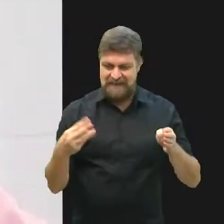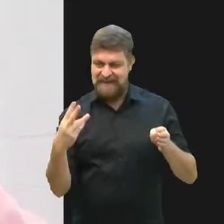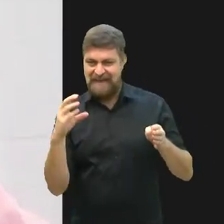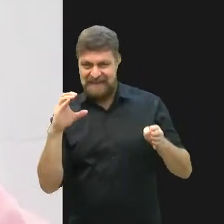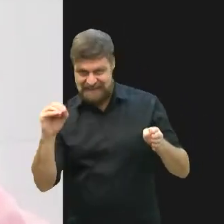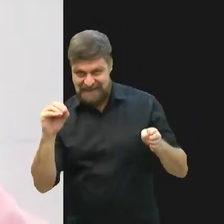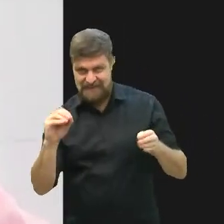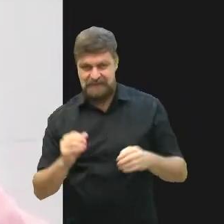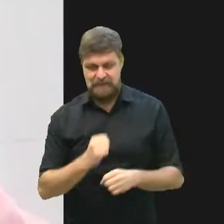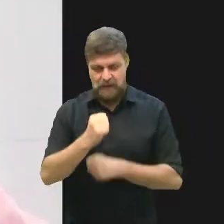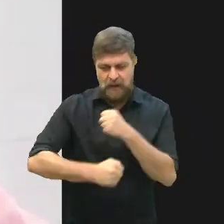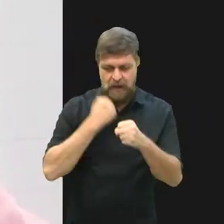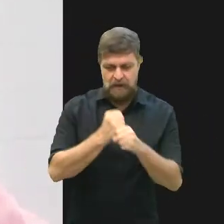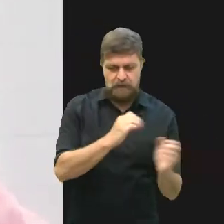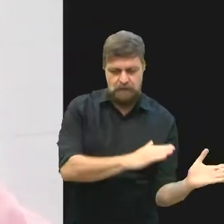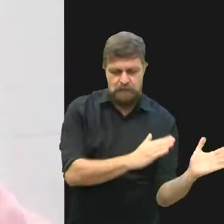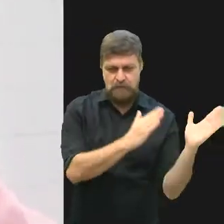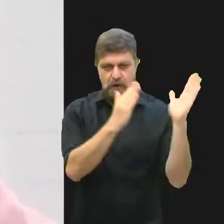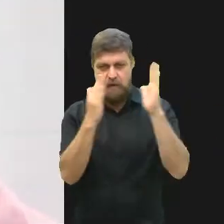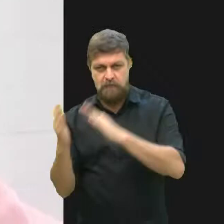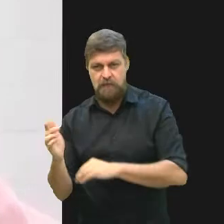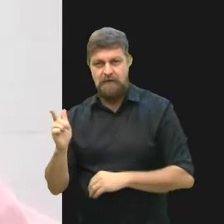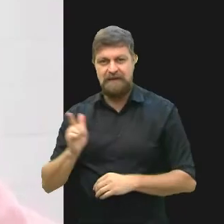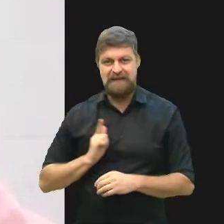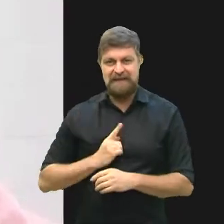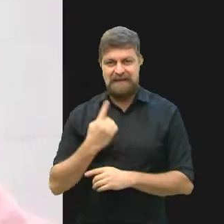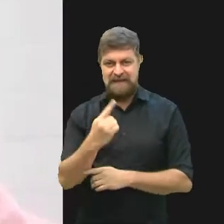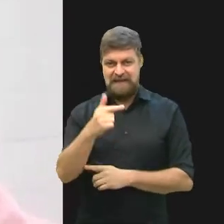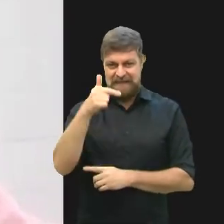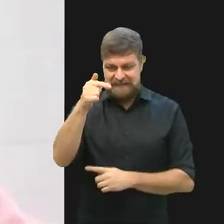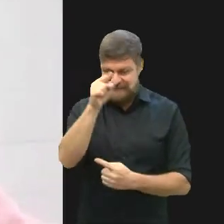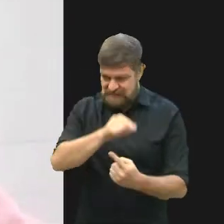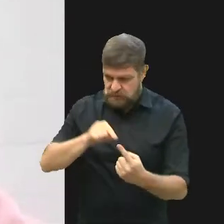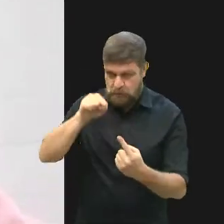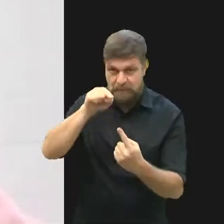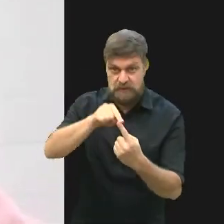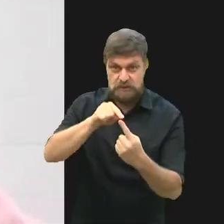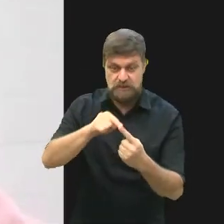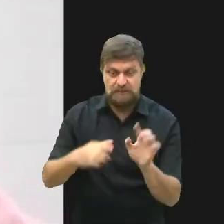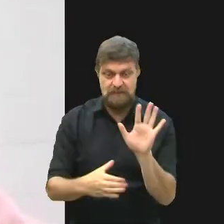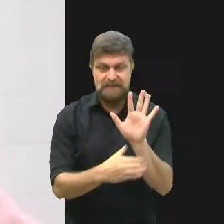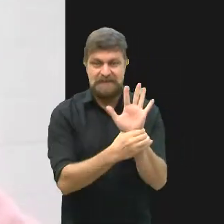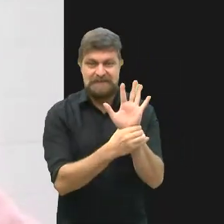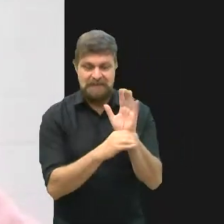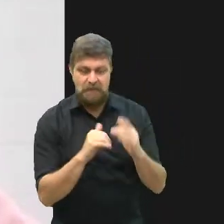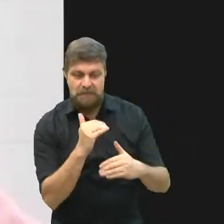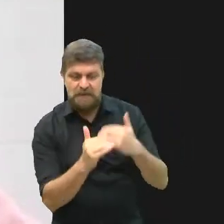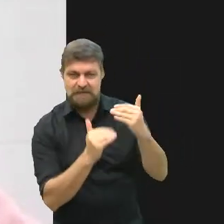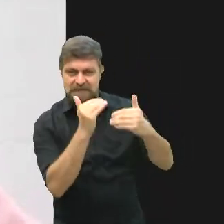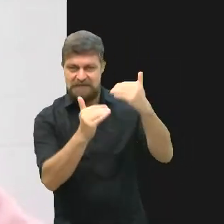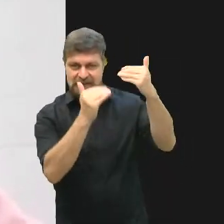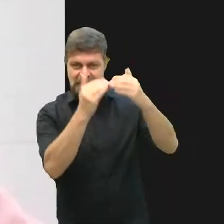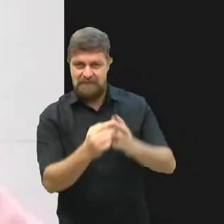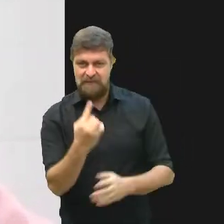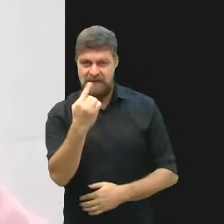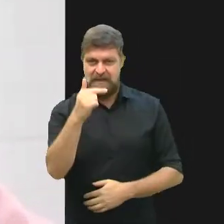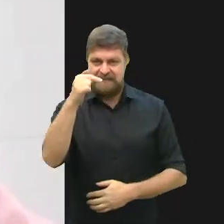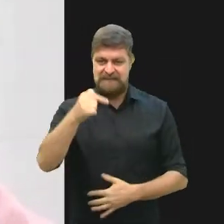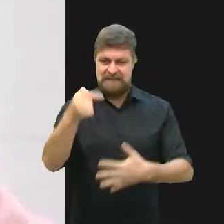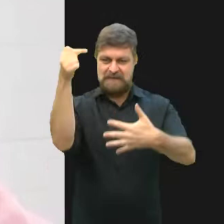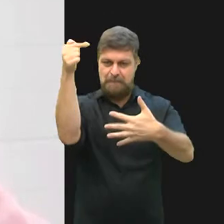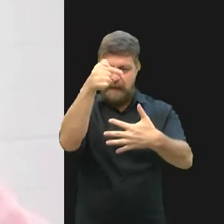introdução, e tem os 17 ODS, que são os Objetivos do Desenvolvimento Sustentável. São